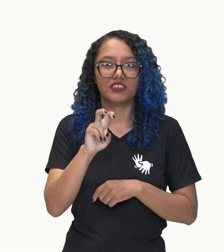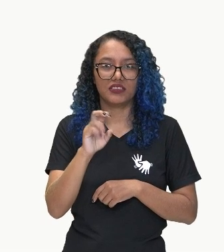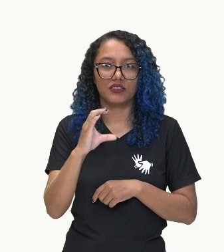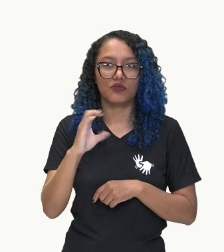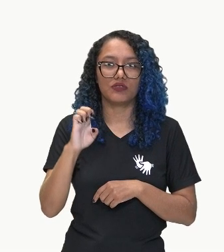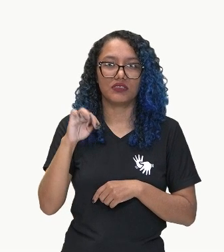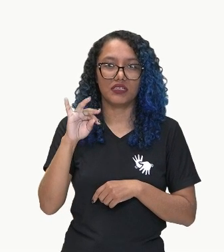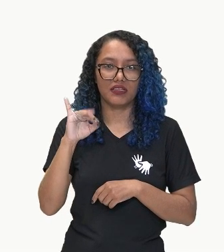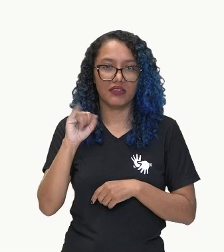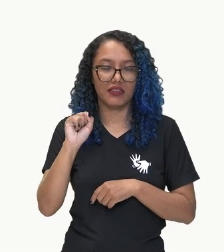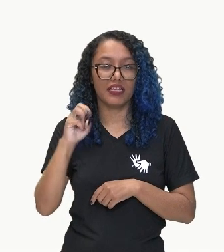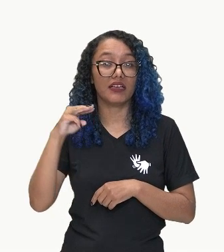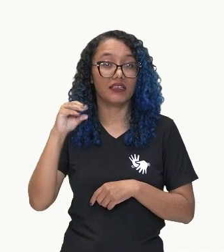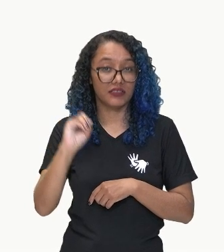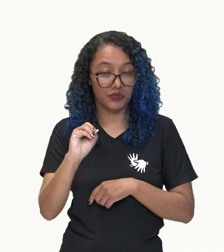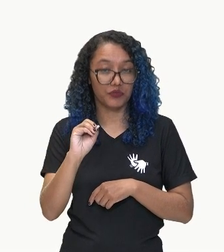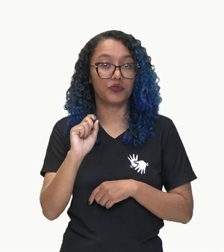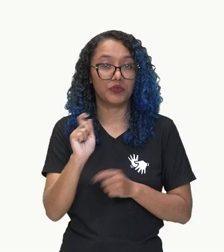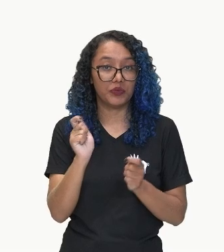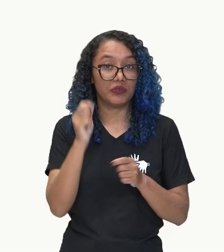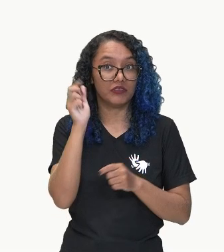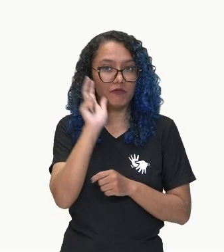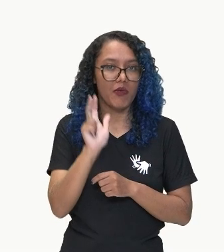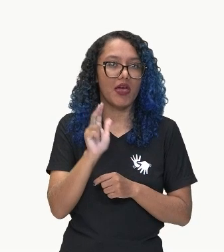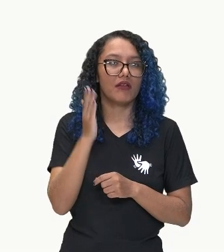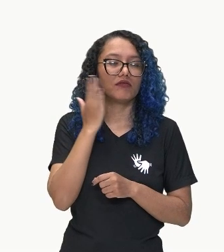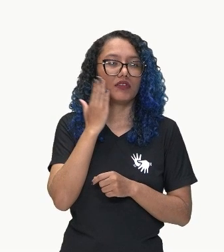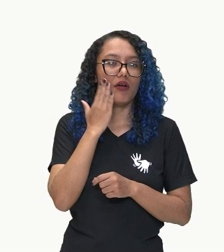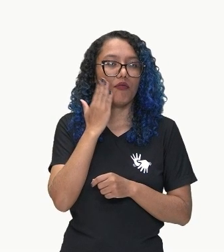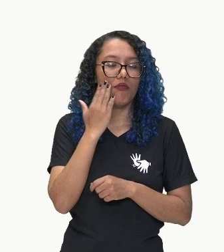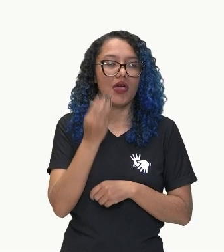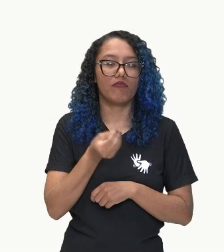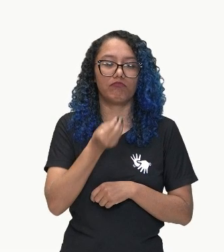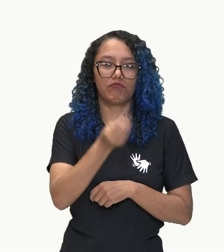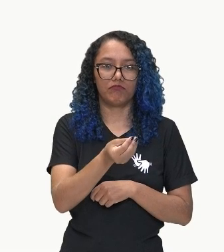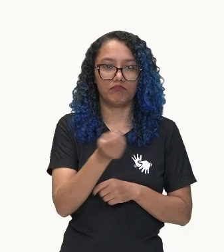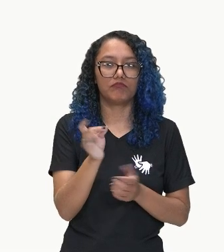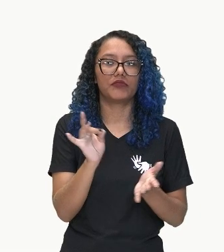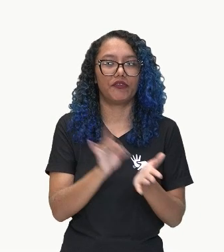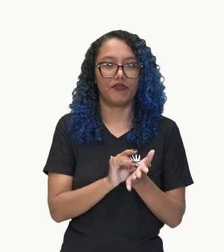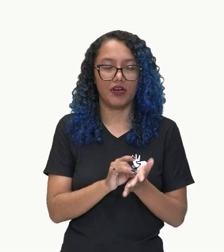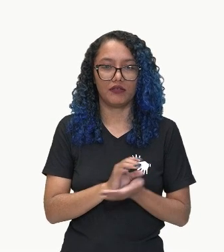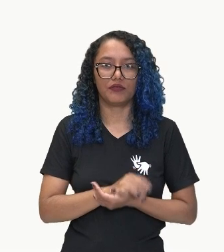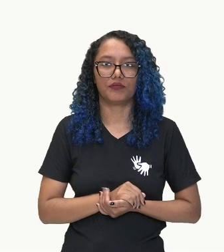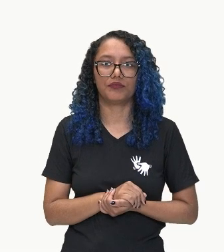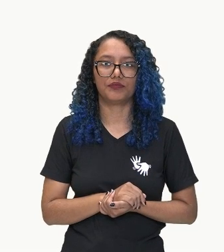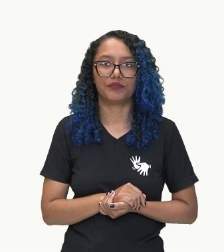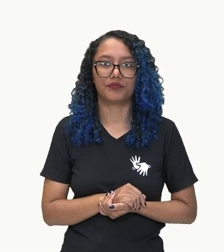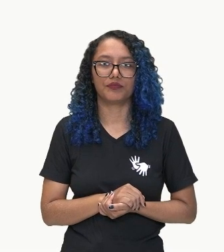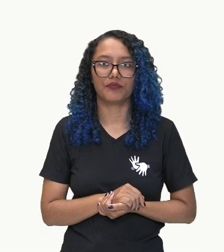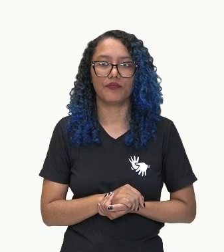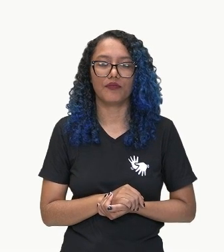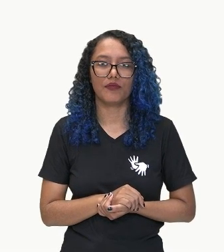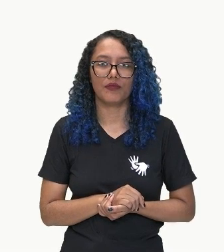Que ele vai receber 25 centésimos. E nós acabamos de ver